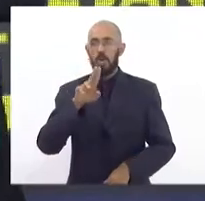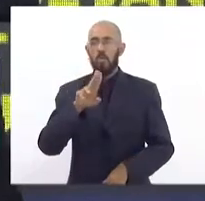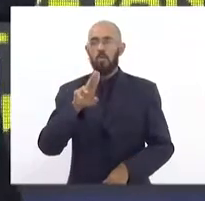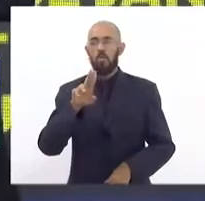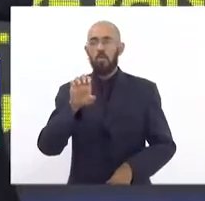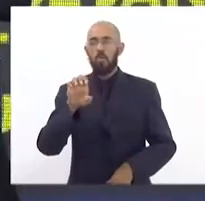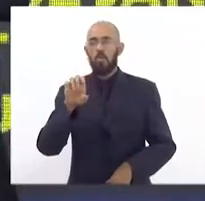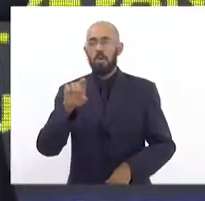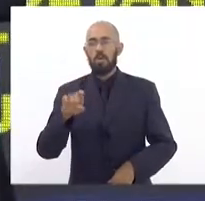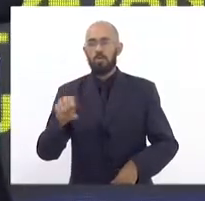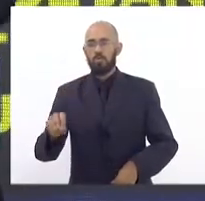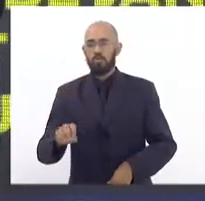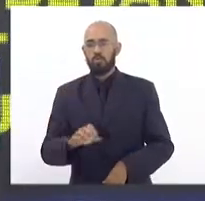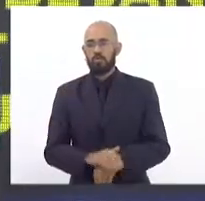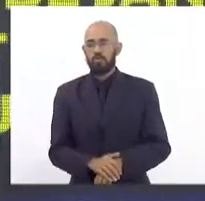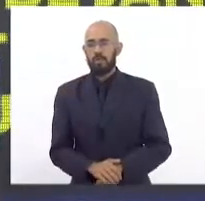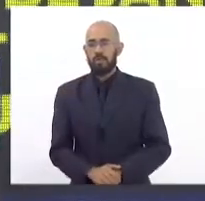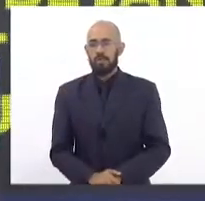Então,